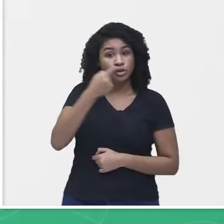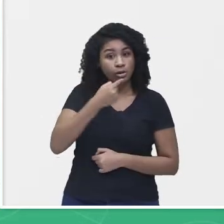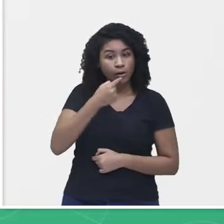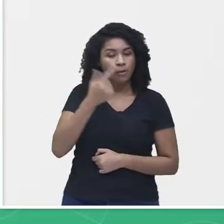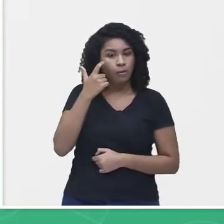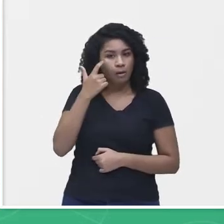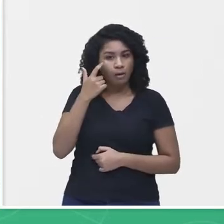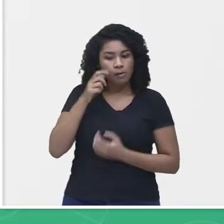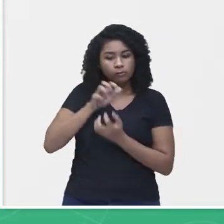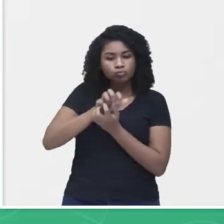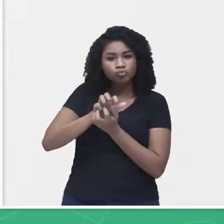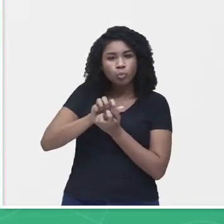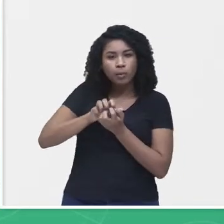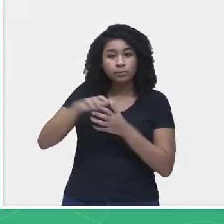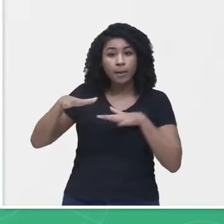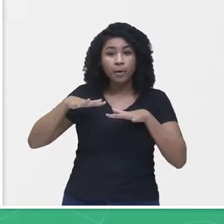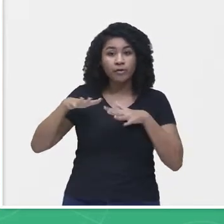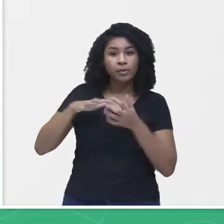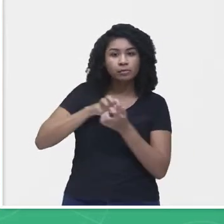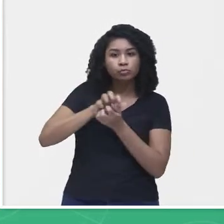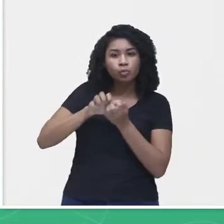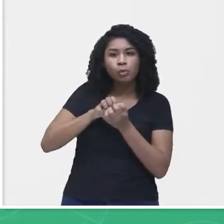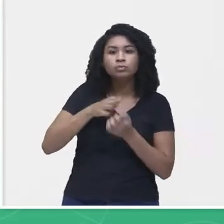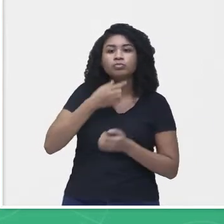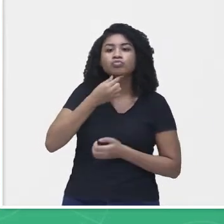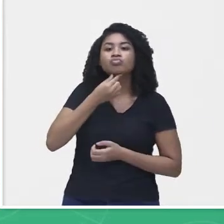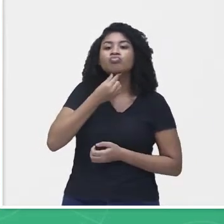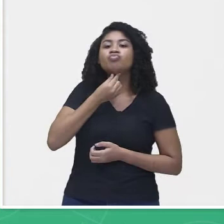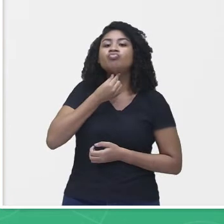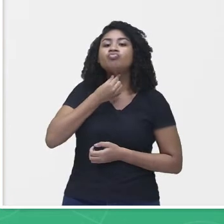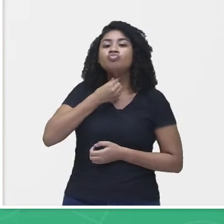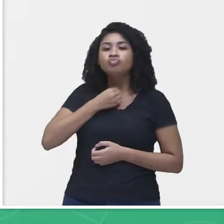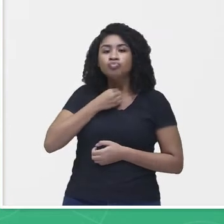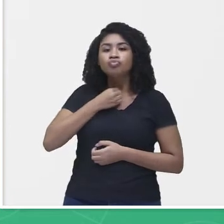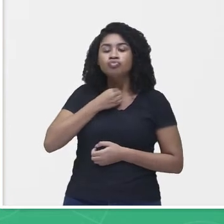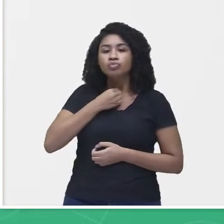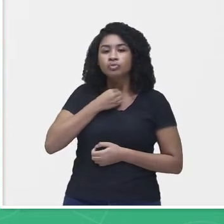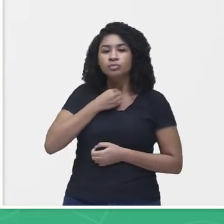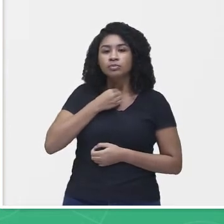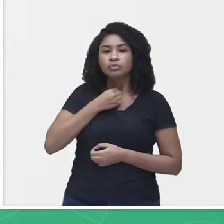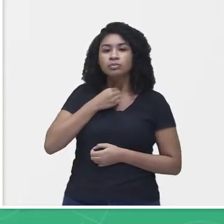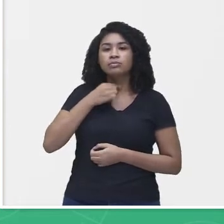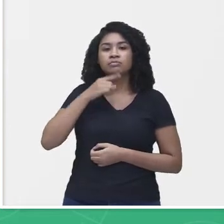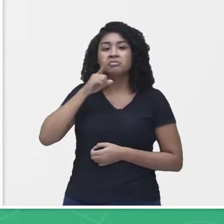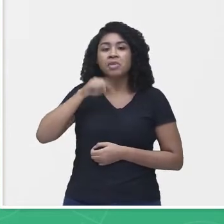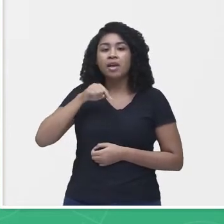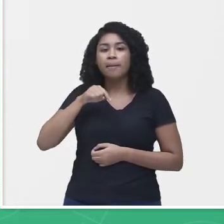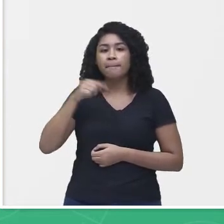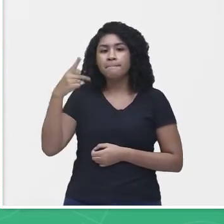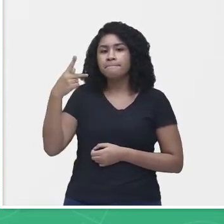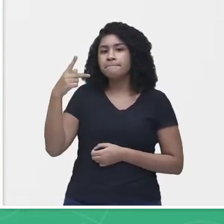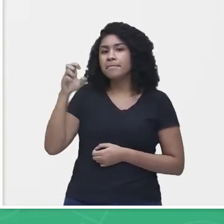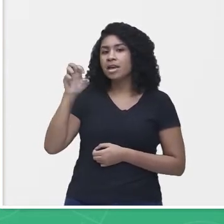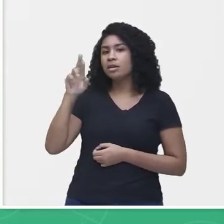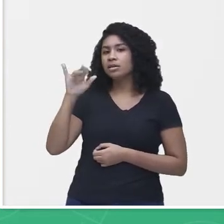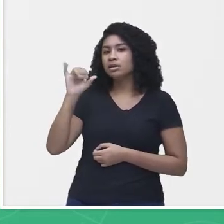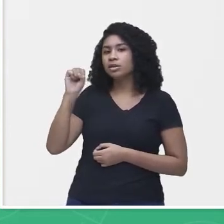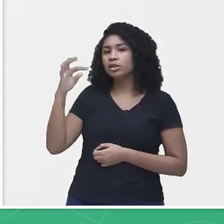com movimentos que acontecem no tubo digestivo, chamado de movimentos peristálticos